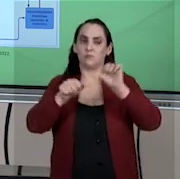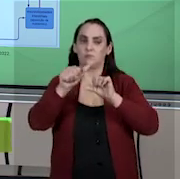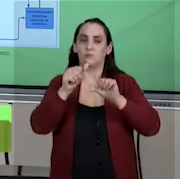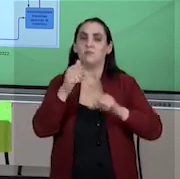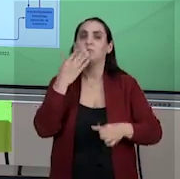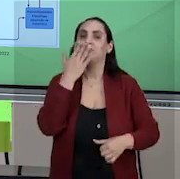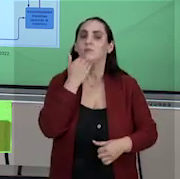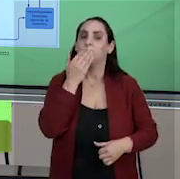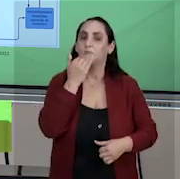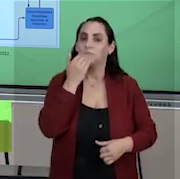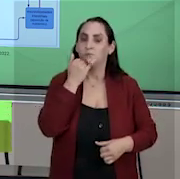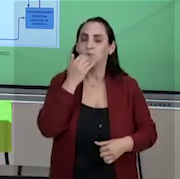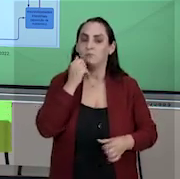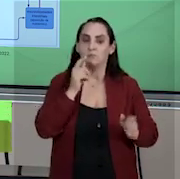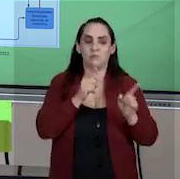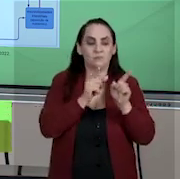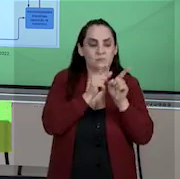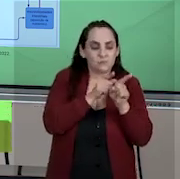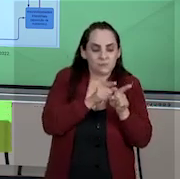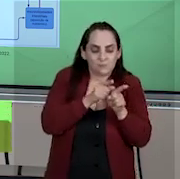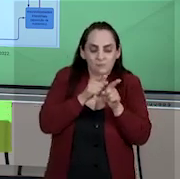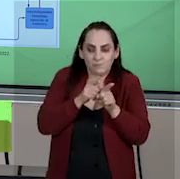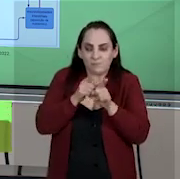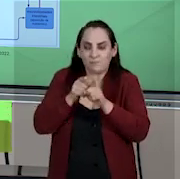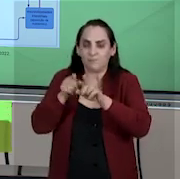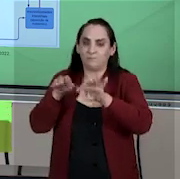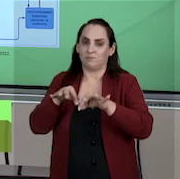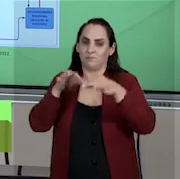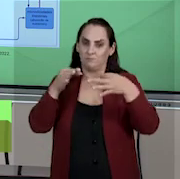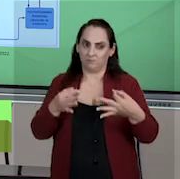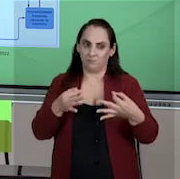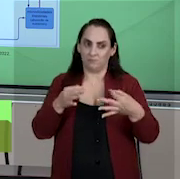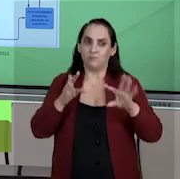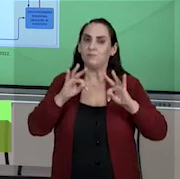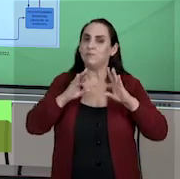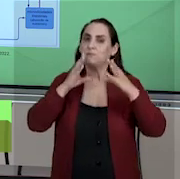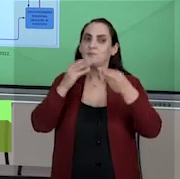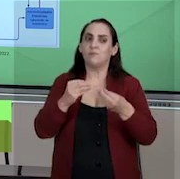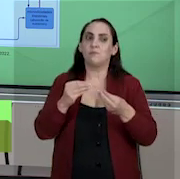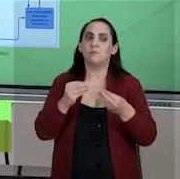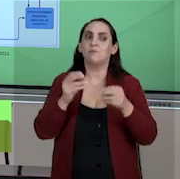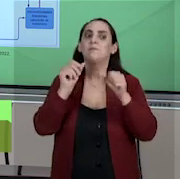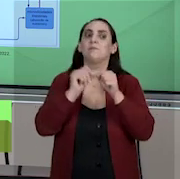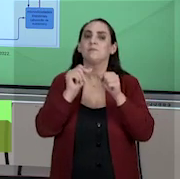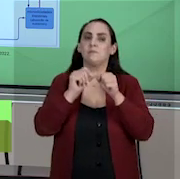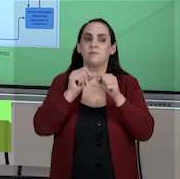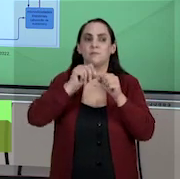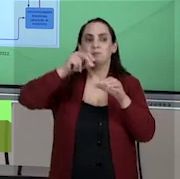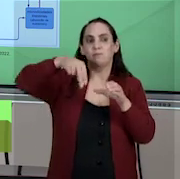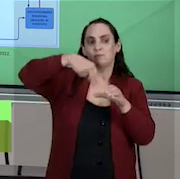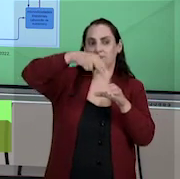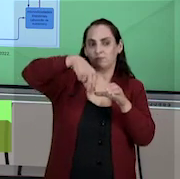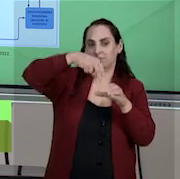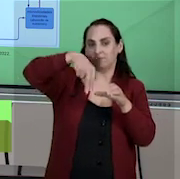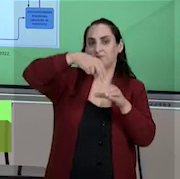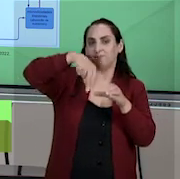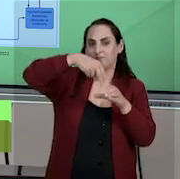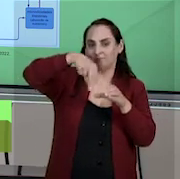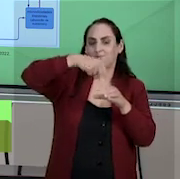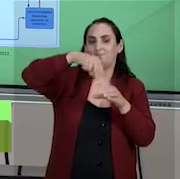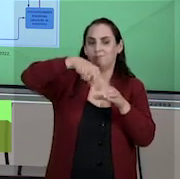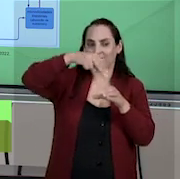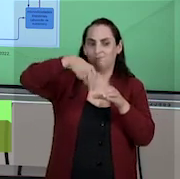alimentos em compostos menores e mais simples. Então, esses compostos vão chegar, né, por meio de